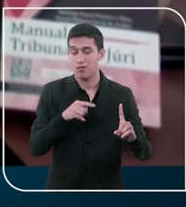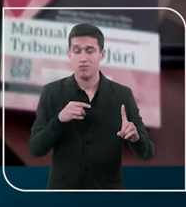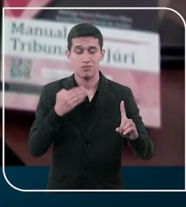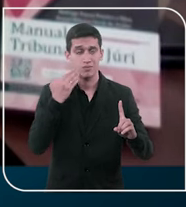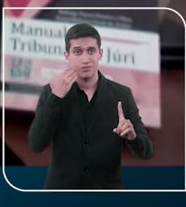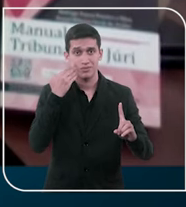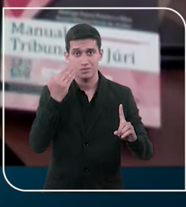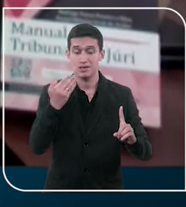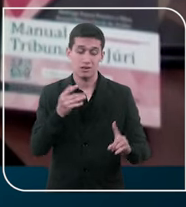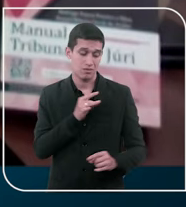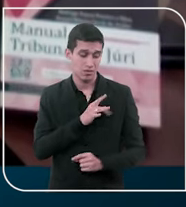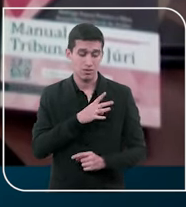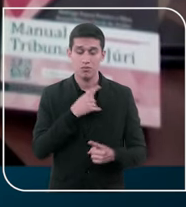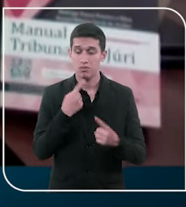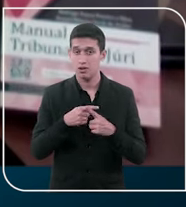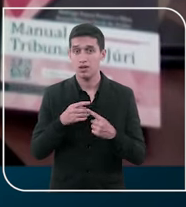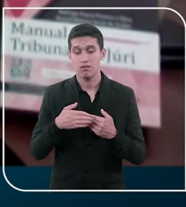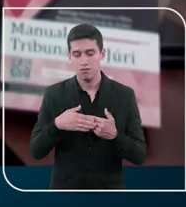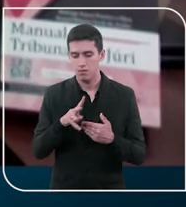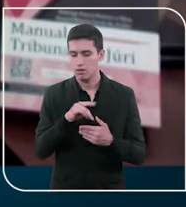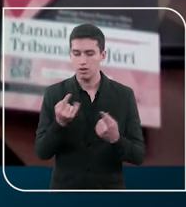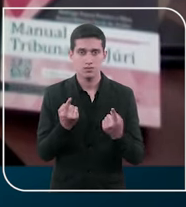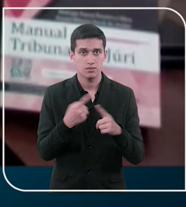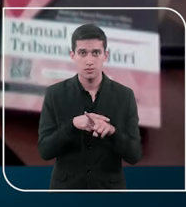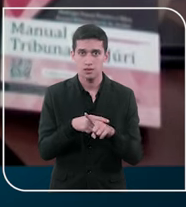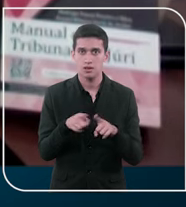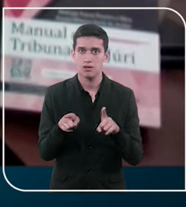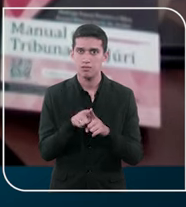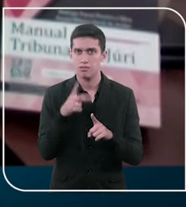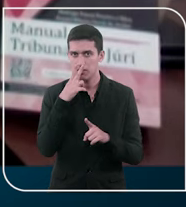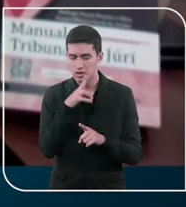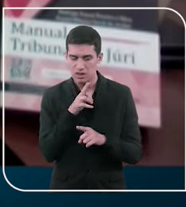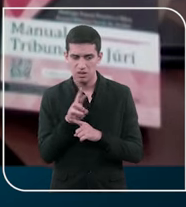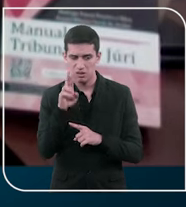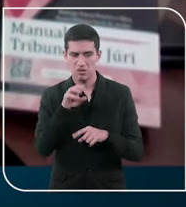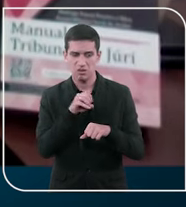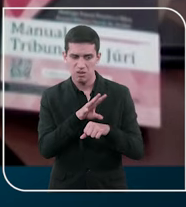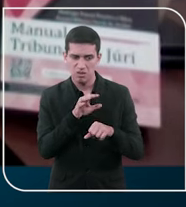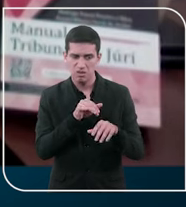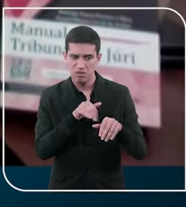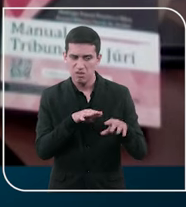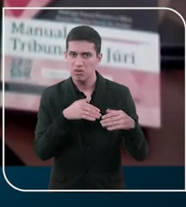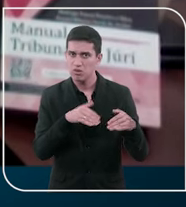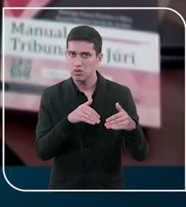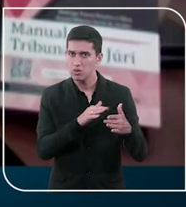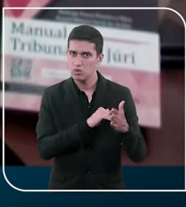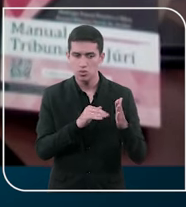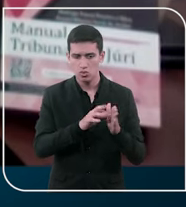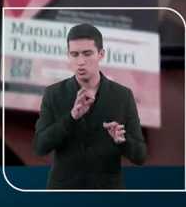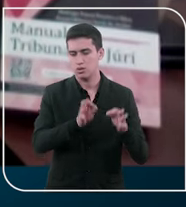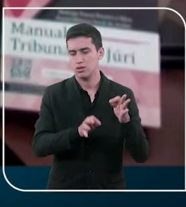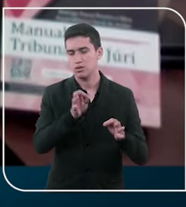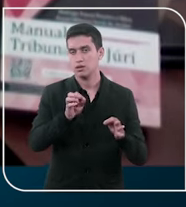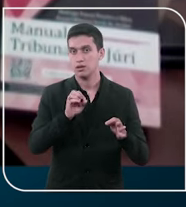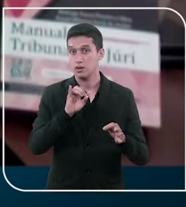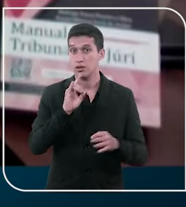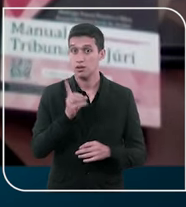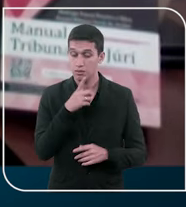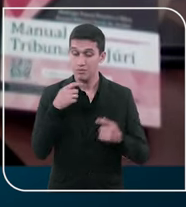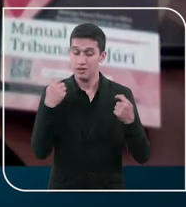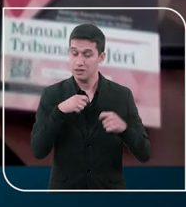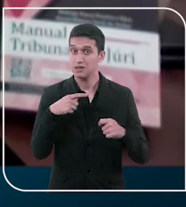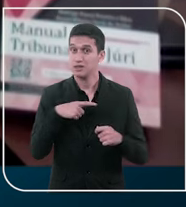infelizmente, é uma temeridade, porque você viola e você macula toda a legitimidade do julgamento. Se